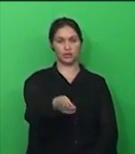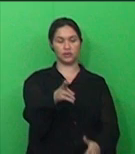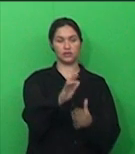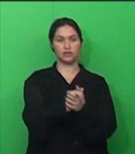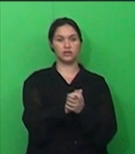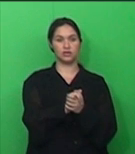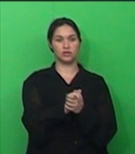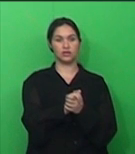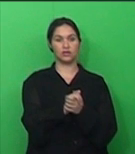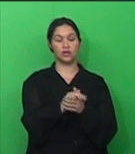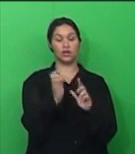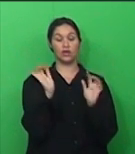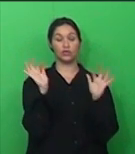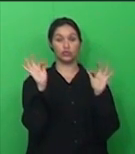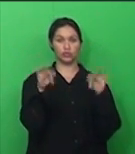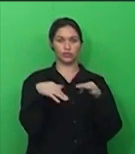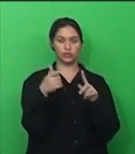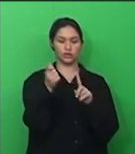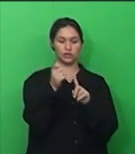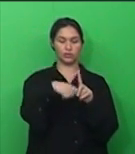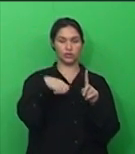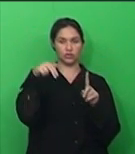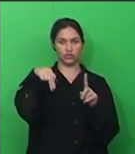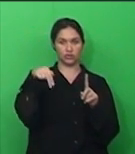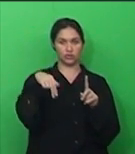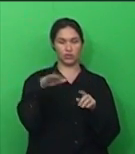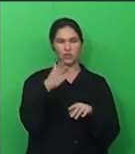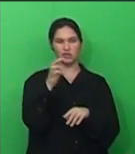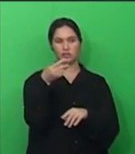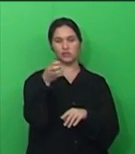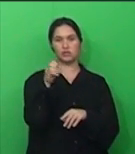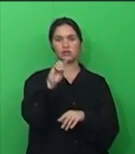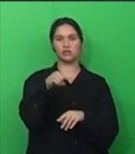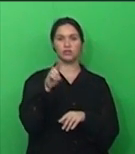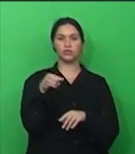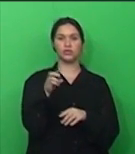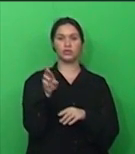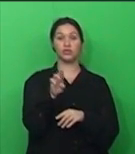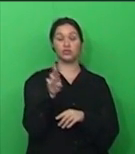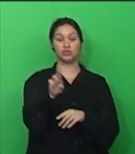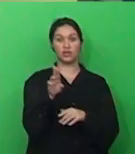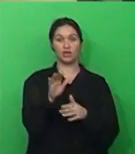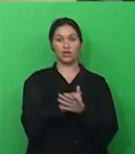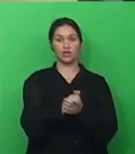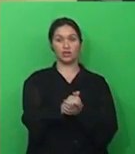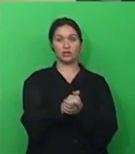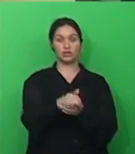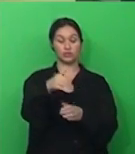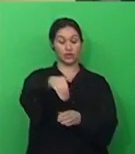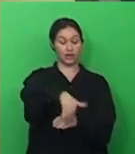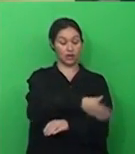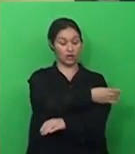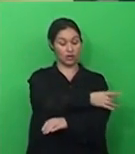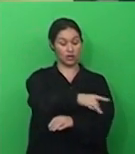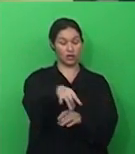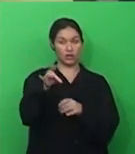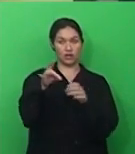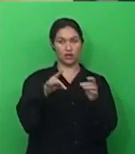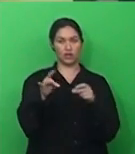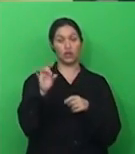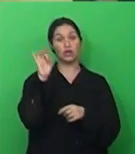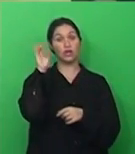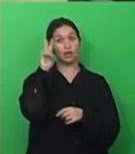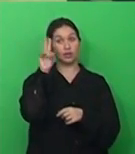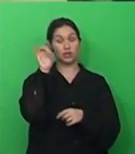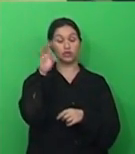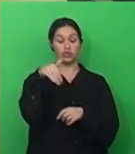do mês de novembro. 30 milhões de reais para pavimentação em vias que passam o ônibus, que circula o ônibus na